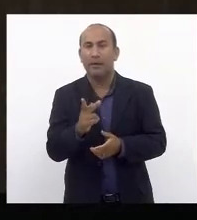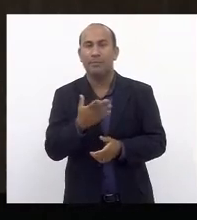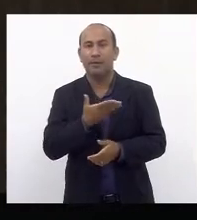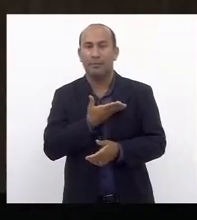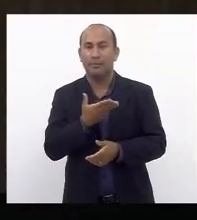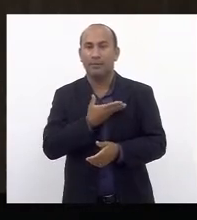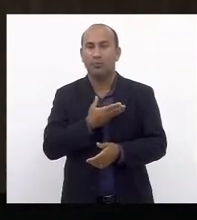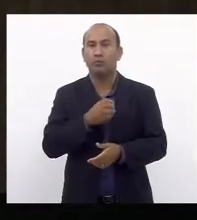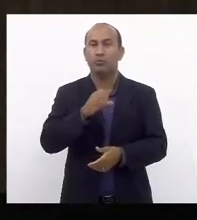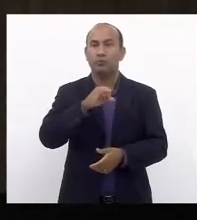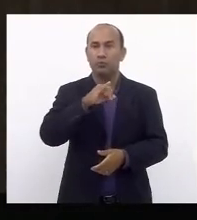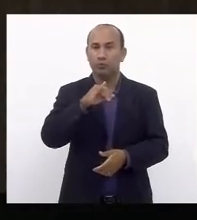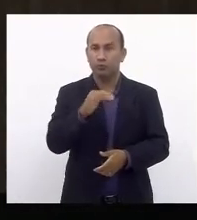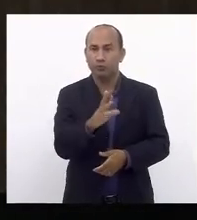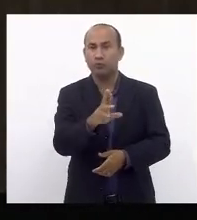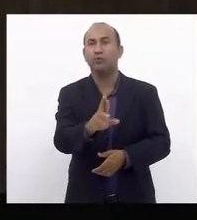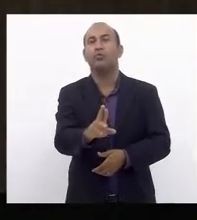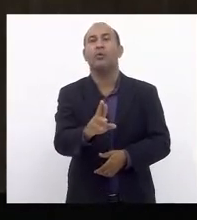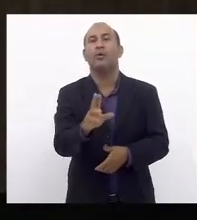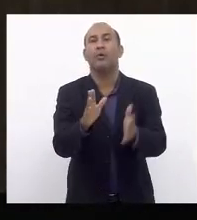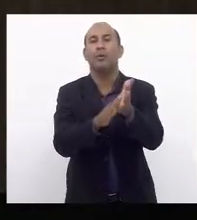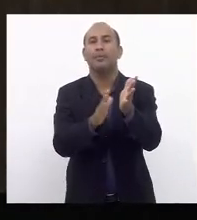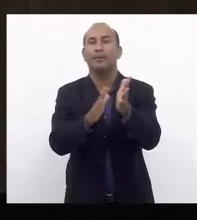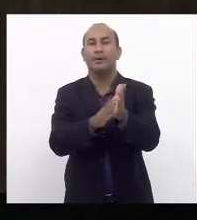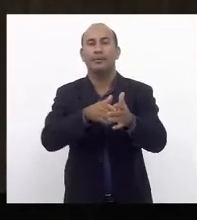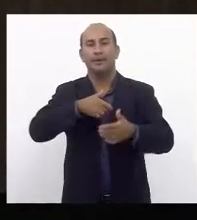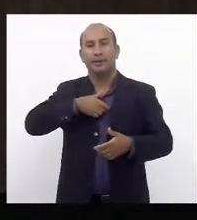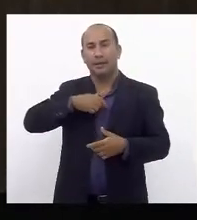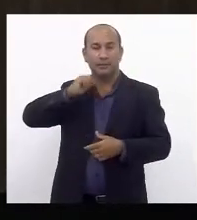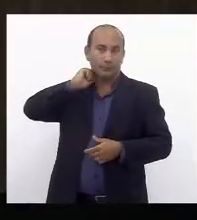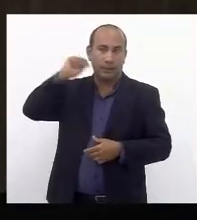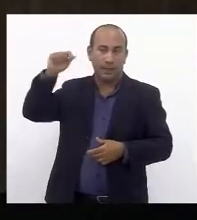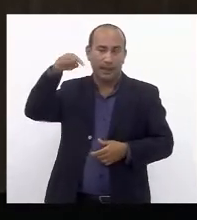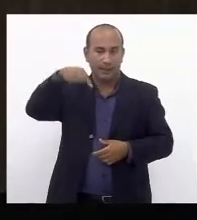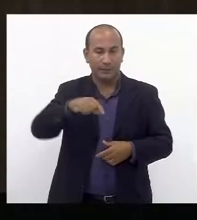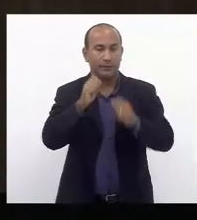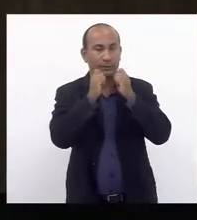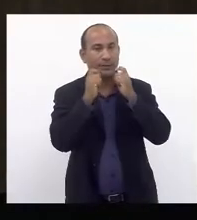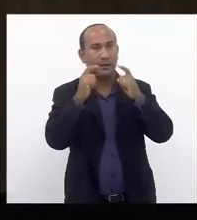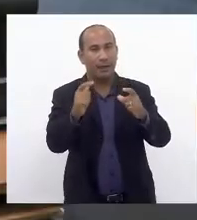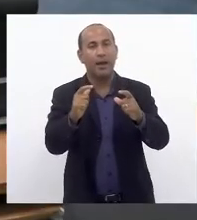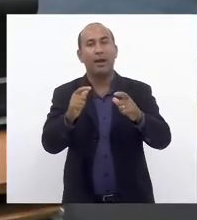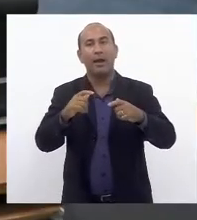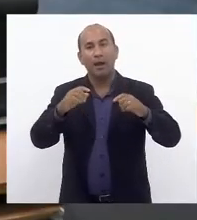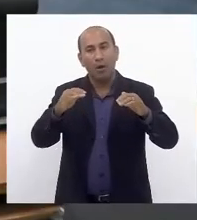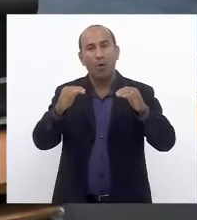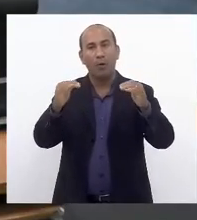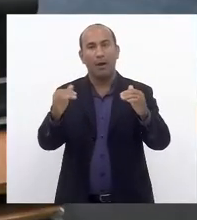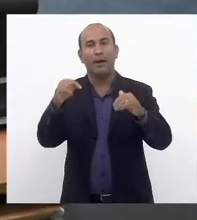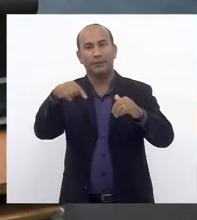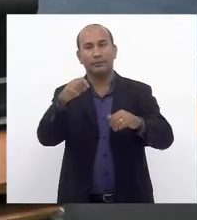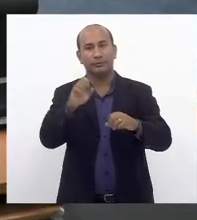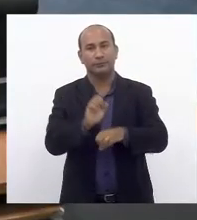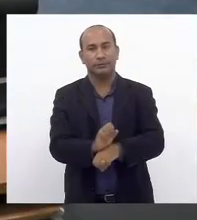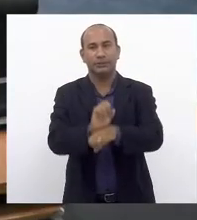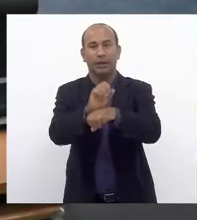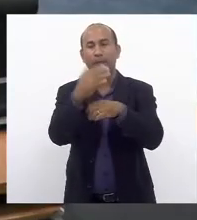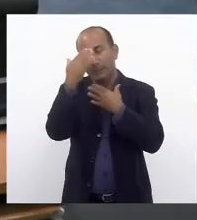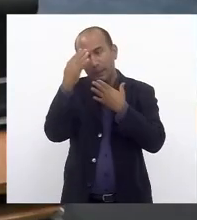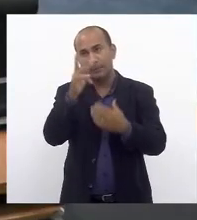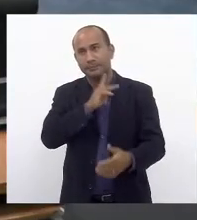Júnior e homenageando ele com a Medalha Tiradentes aqui na Alerj, que é a maior honraria do nosso Estado. Muito obrigado,